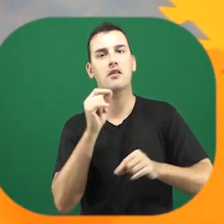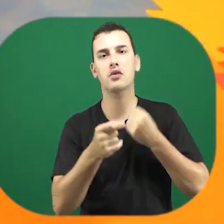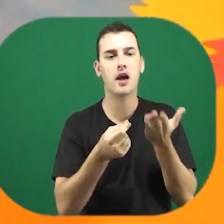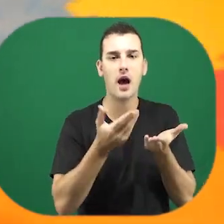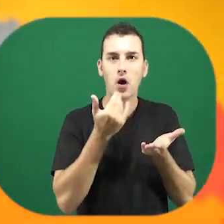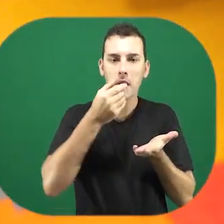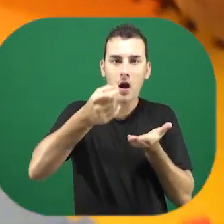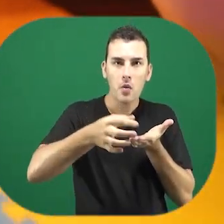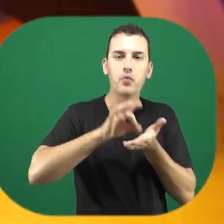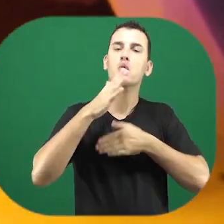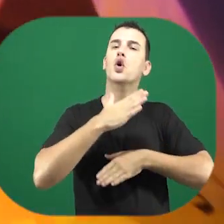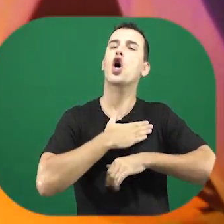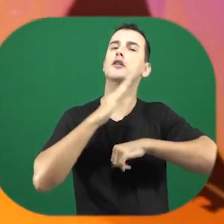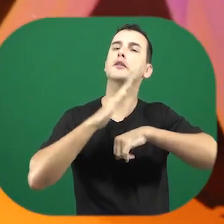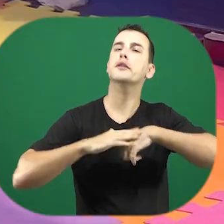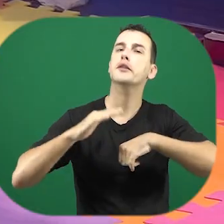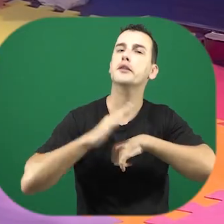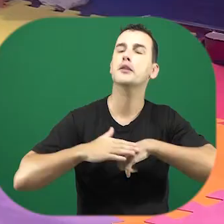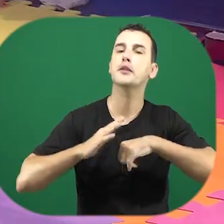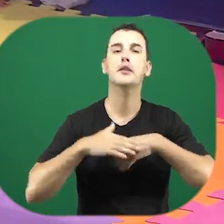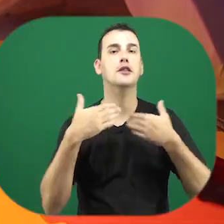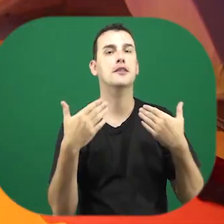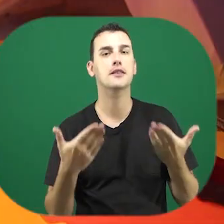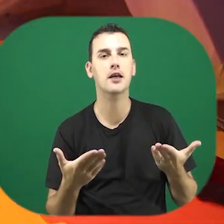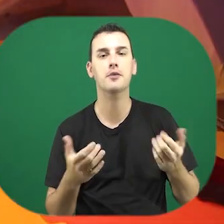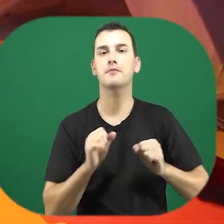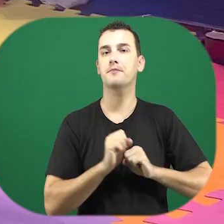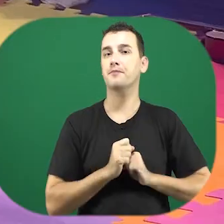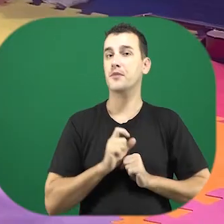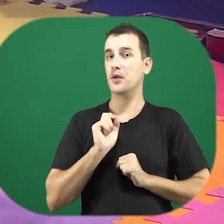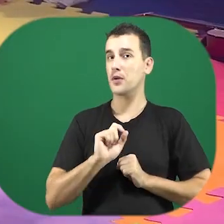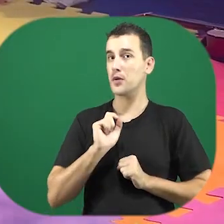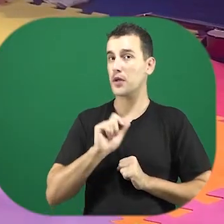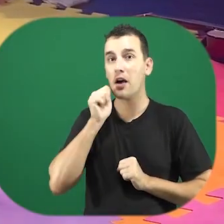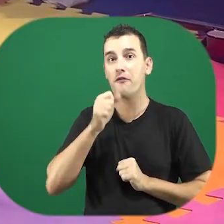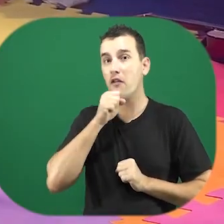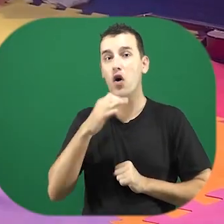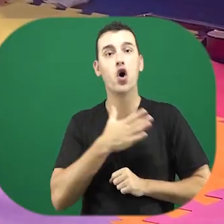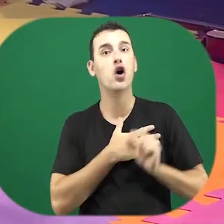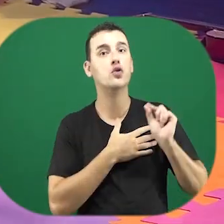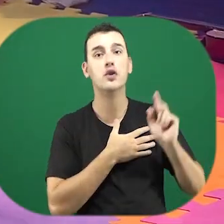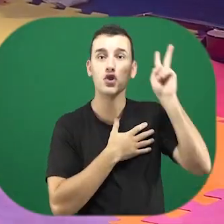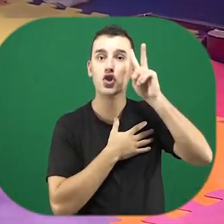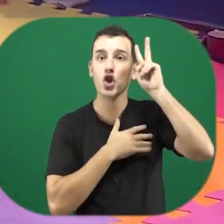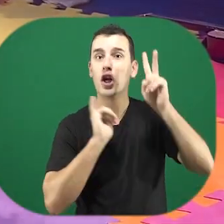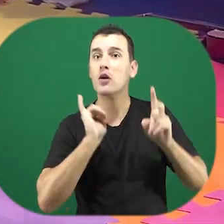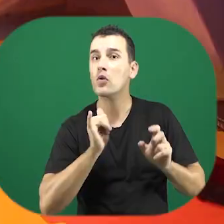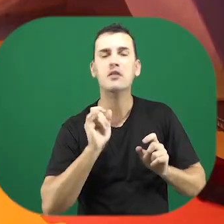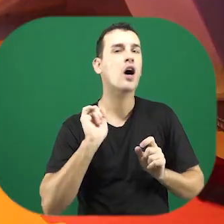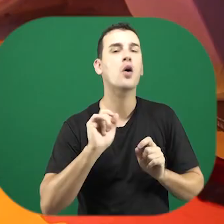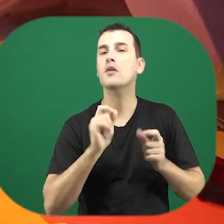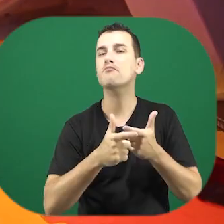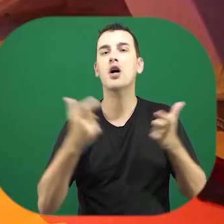deixavam acariciar. A sua avó adorava contar histórias. As que mais faziam sucesso eram